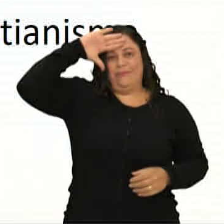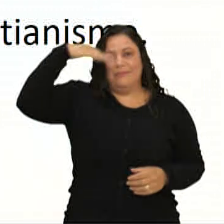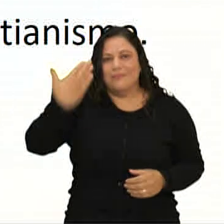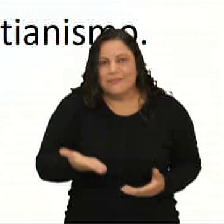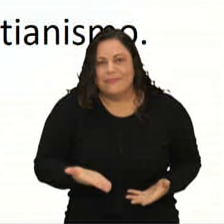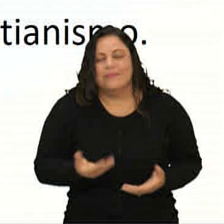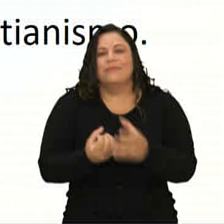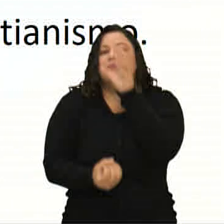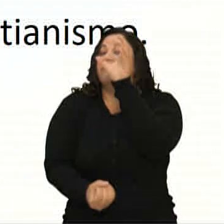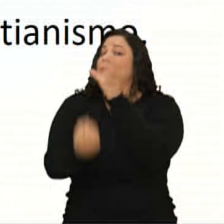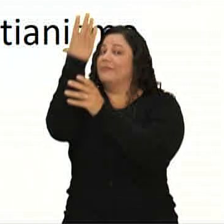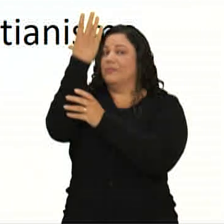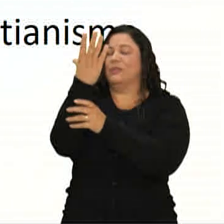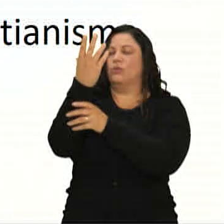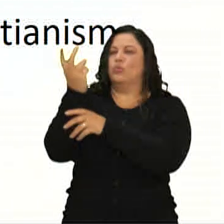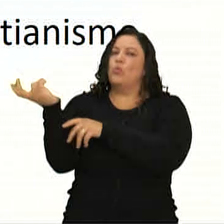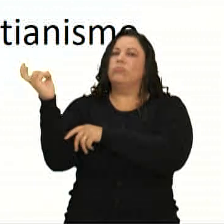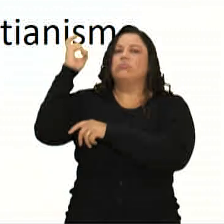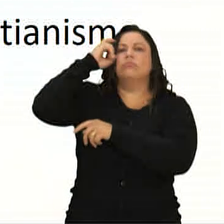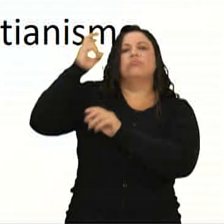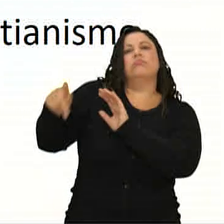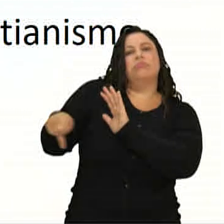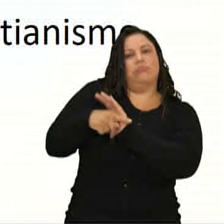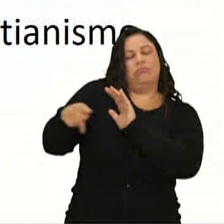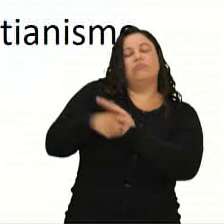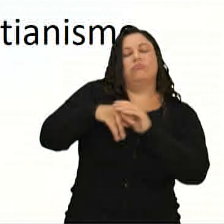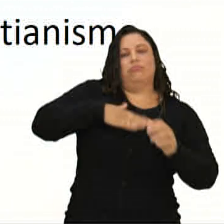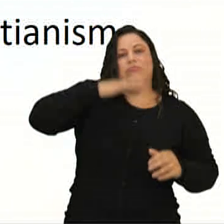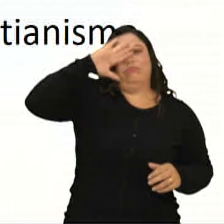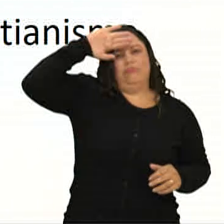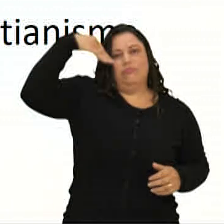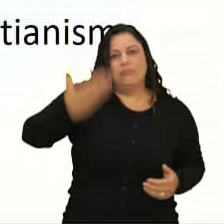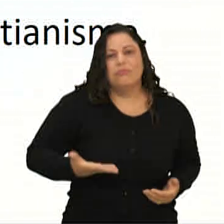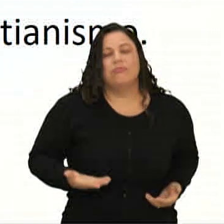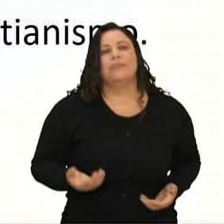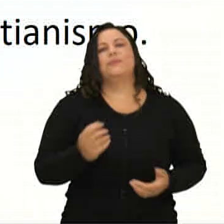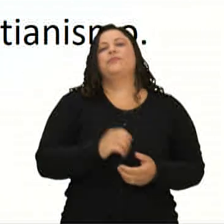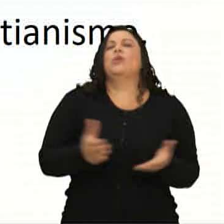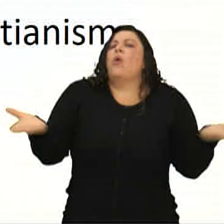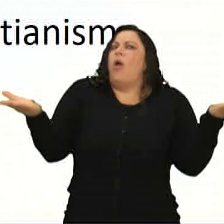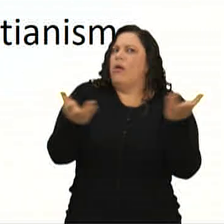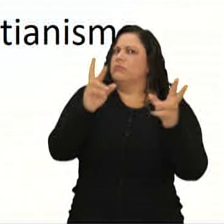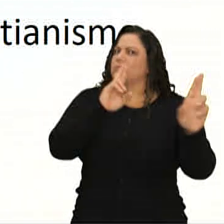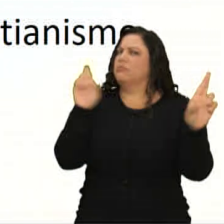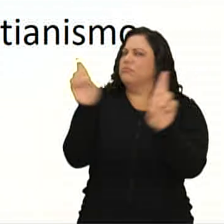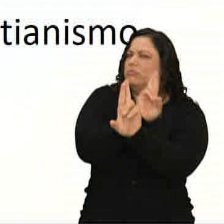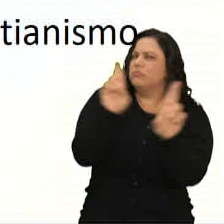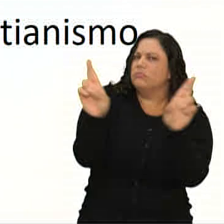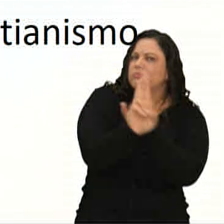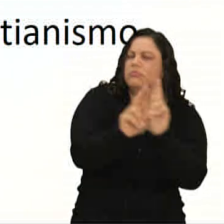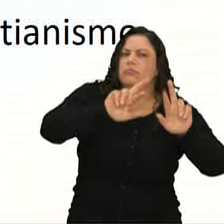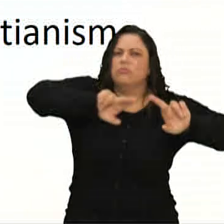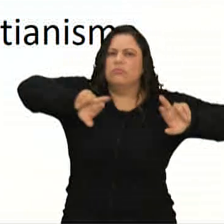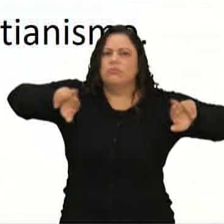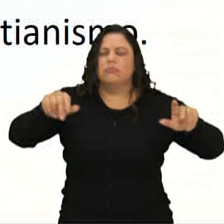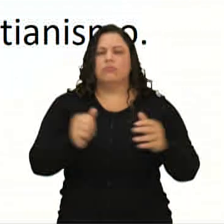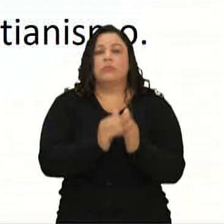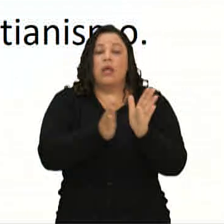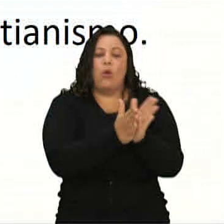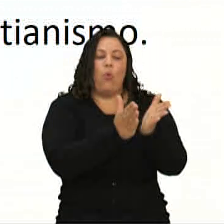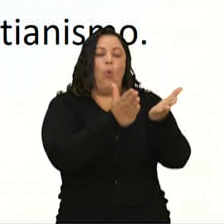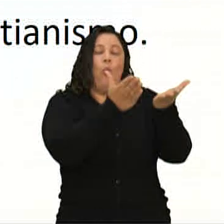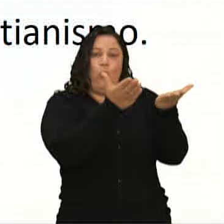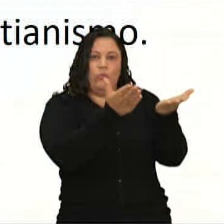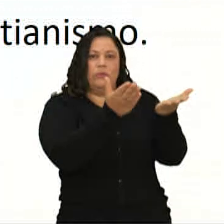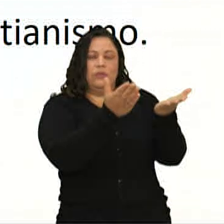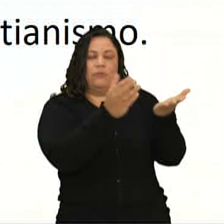relacionado à cultura árabe. Entre outras razões, porque o livro sagrado dos muçulmanos, o Corão, ou